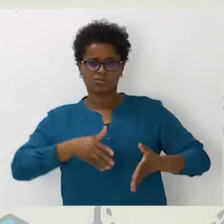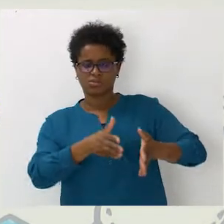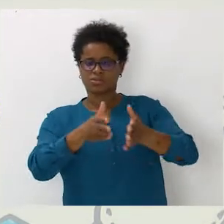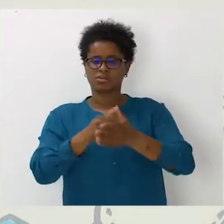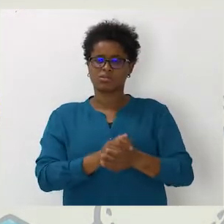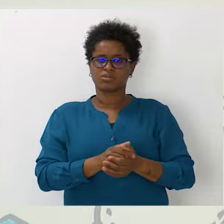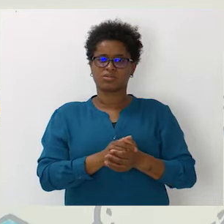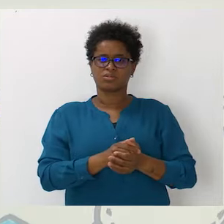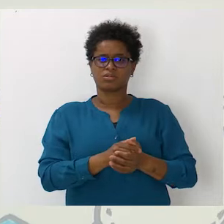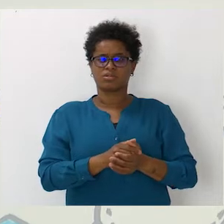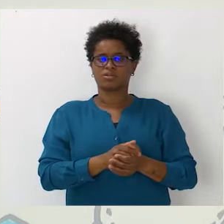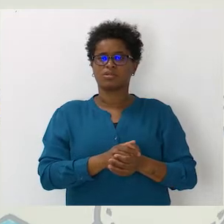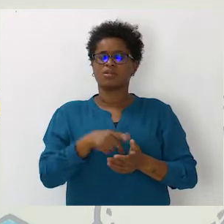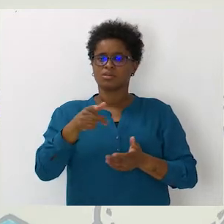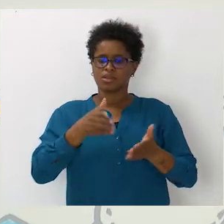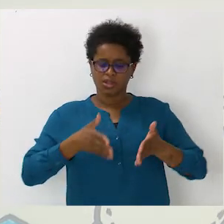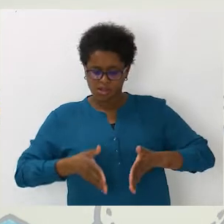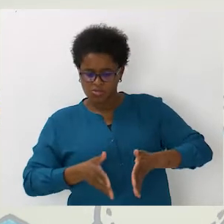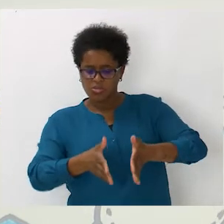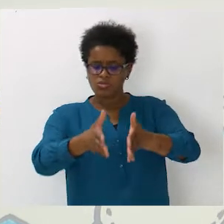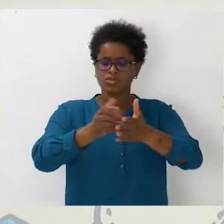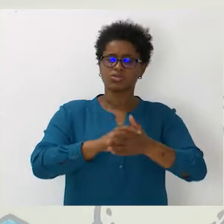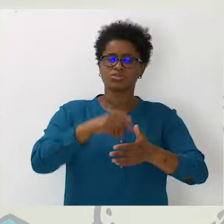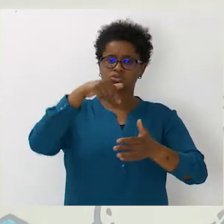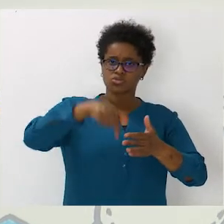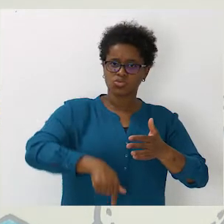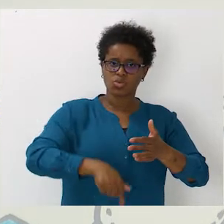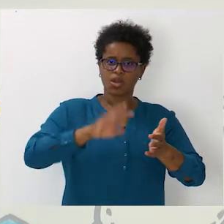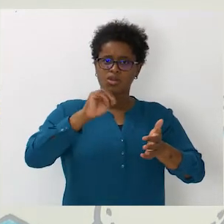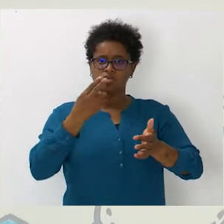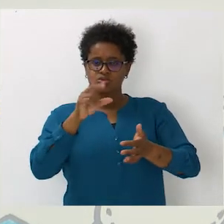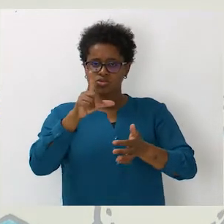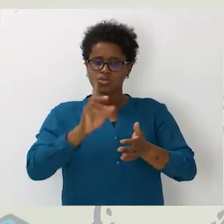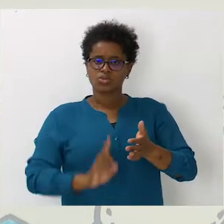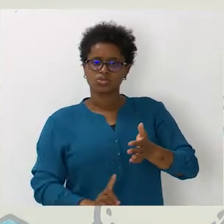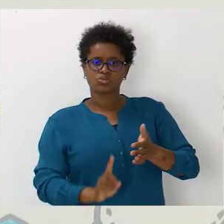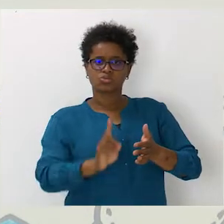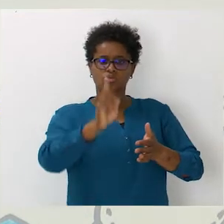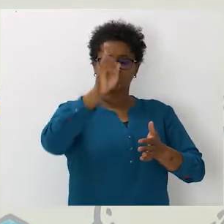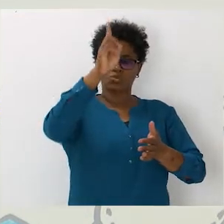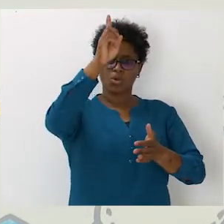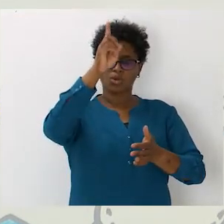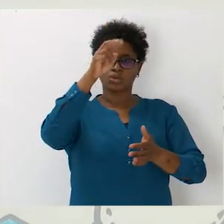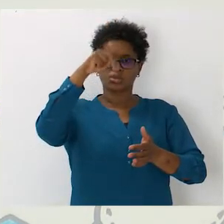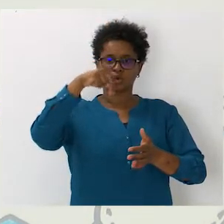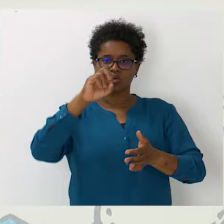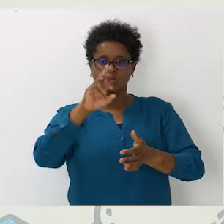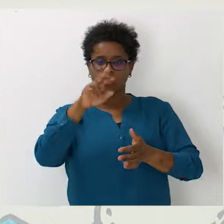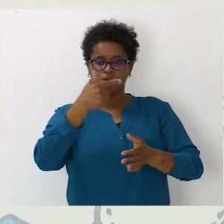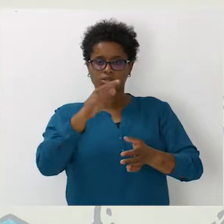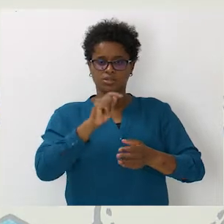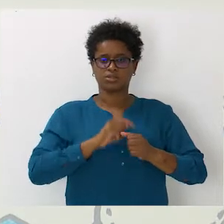Nilo tem esse percurso de sul para